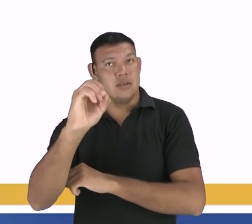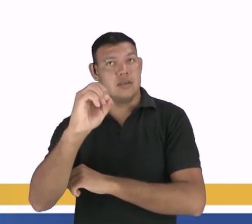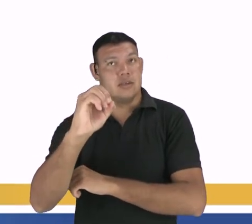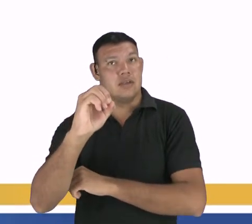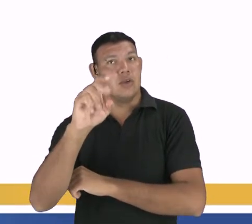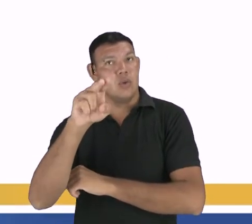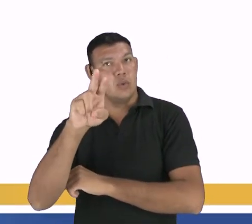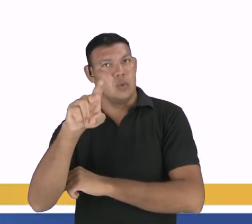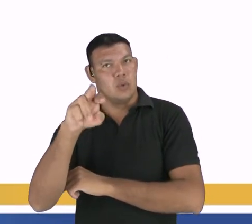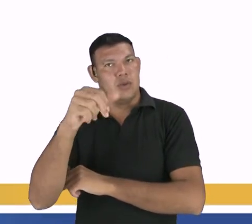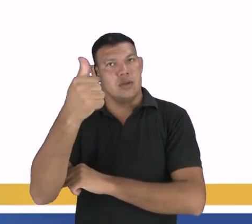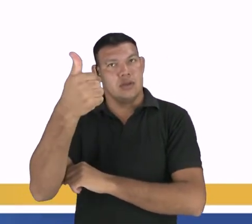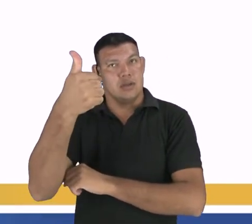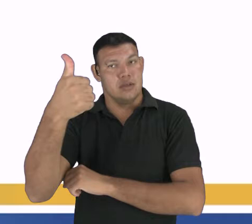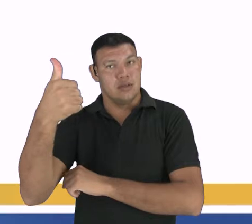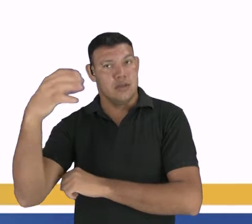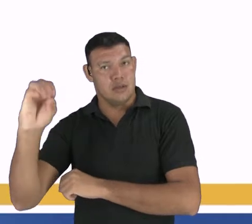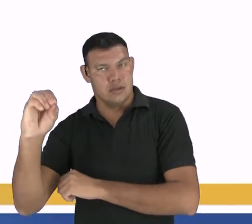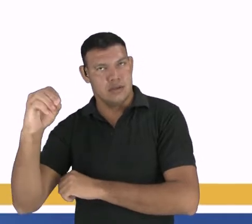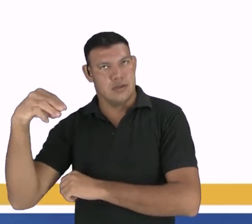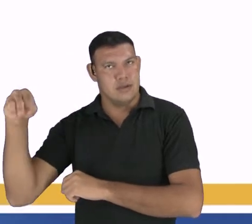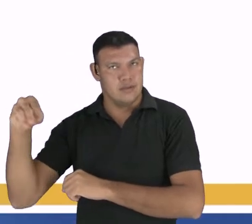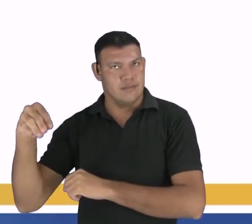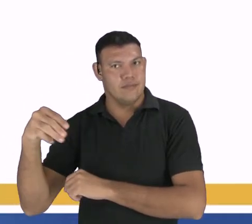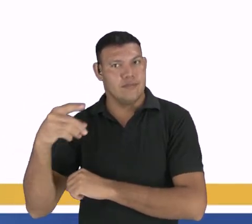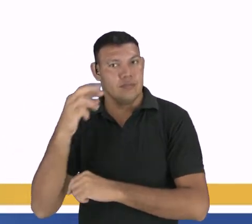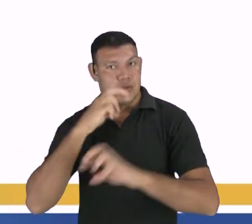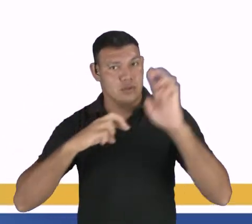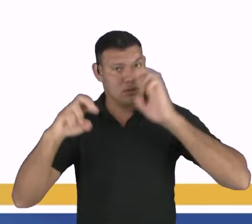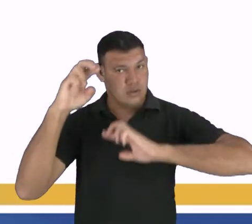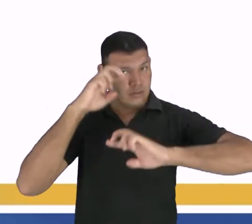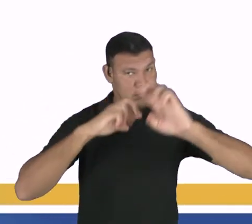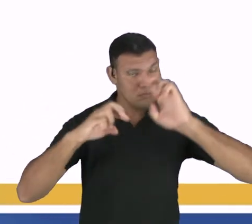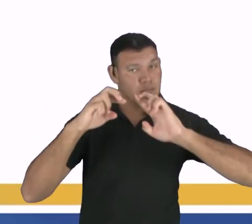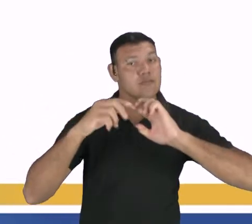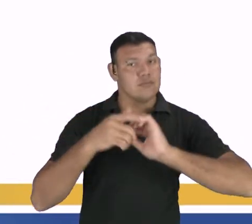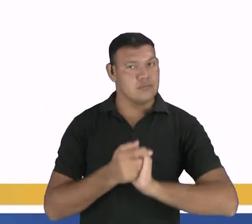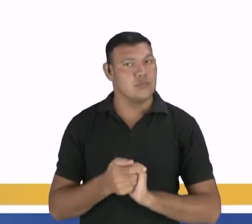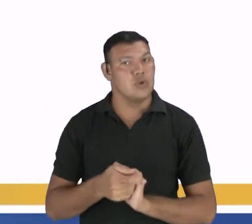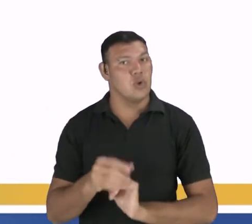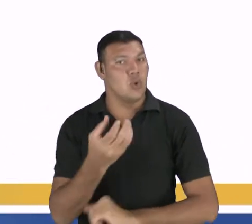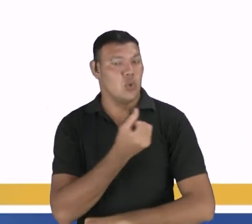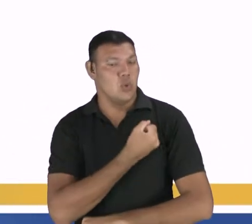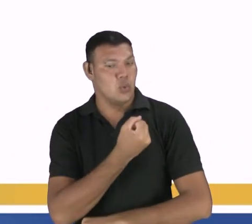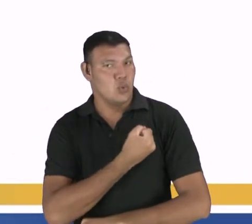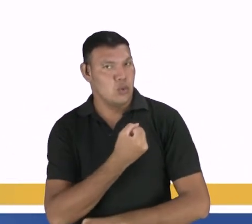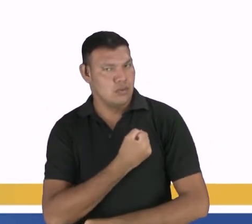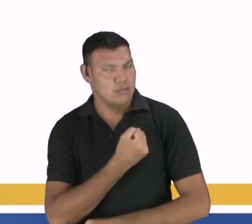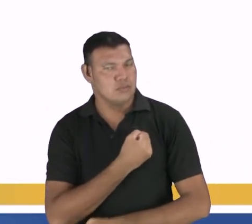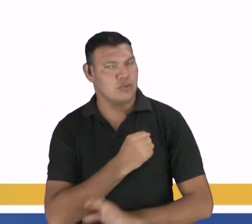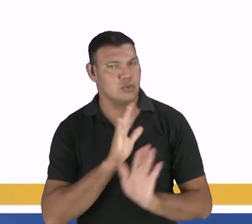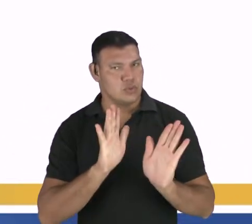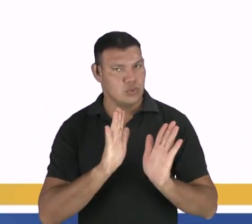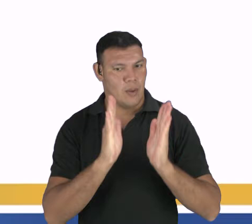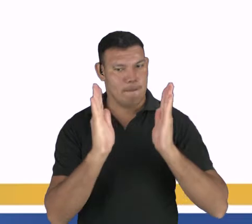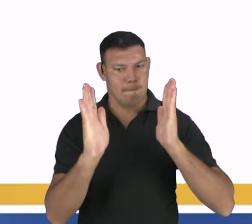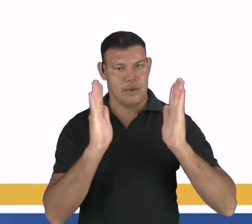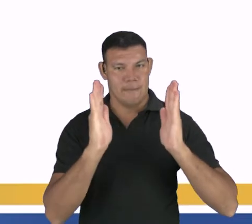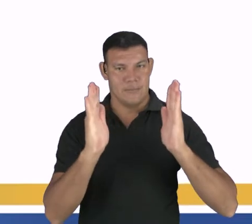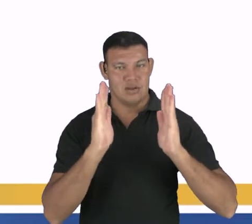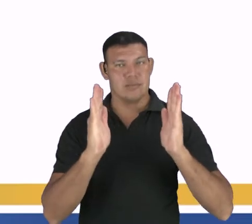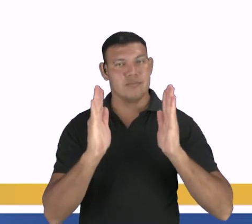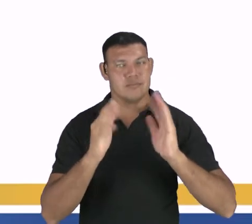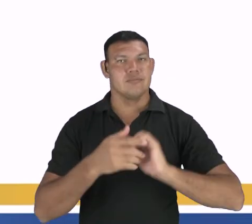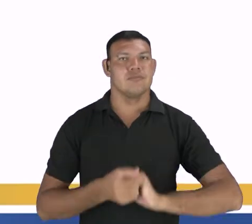Observando que todas essas questões, nós devemos tratar, né, o número como módulo, né? Observando o